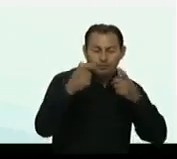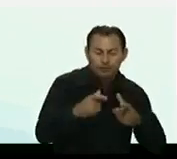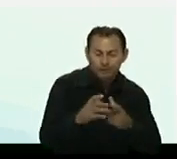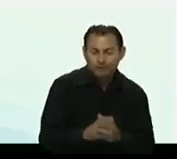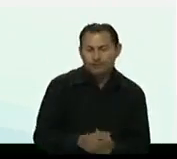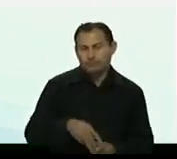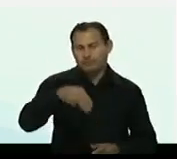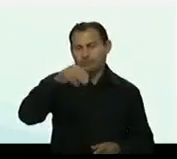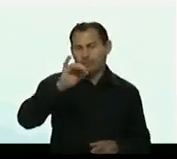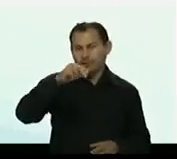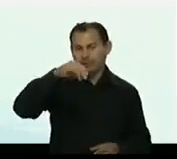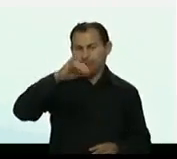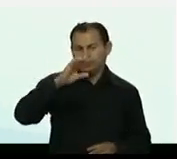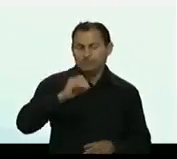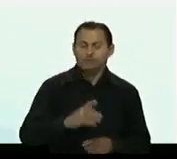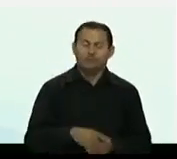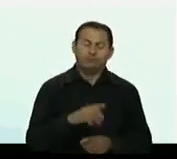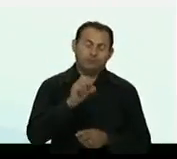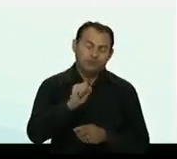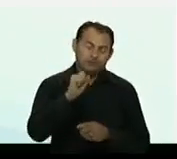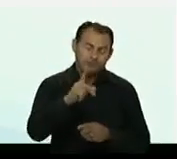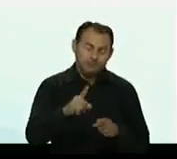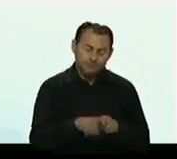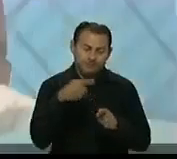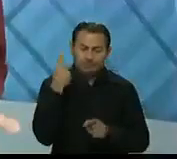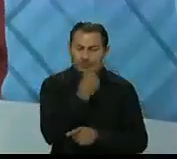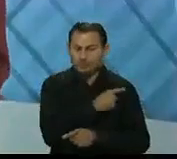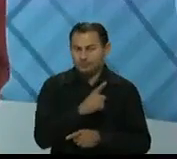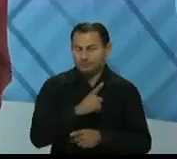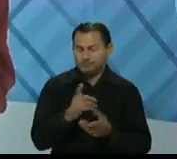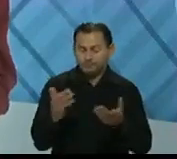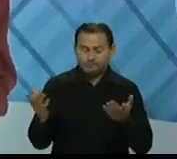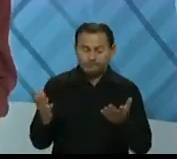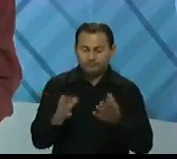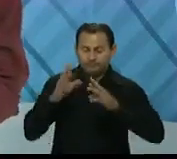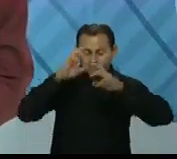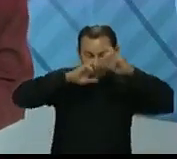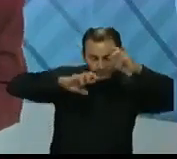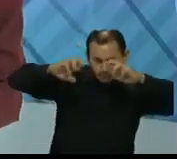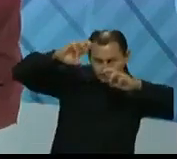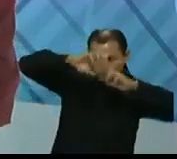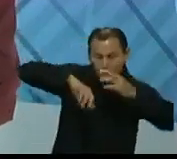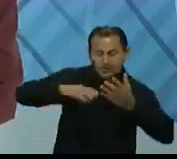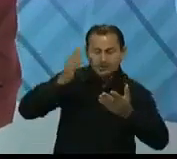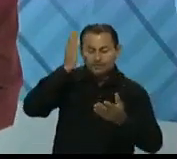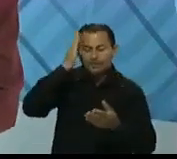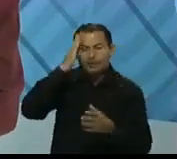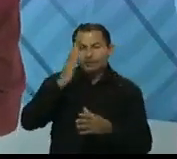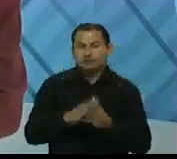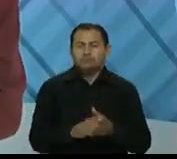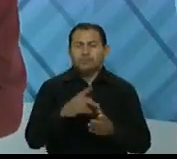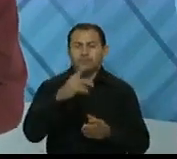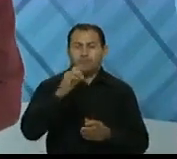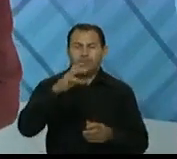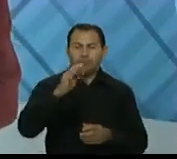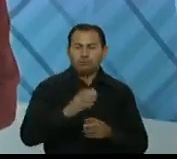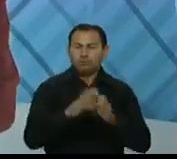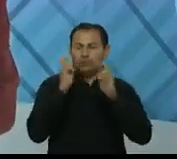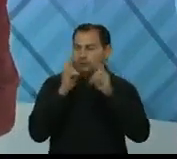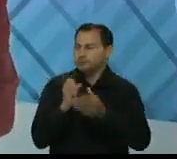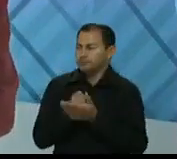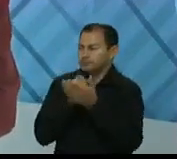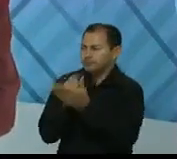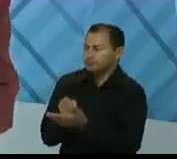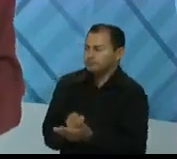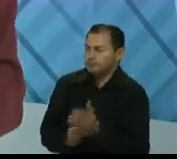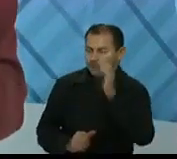mínimo. Então, nessa situação aqui, nós temos que analisar identificar esses pontos. Esses pontos nos